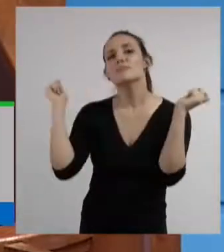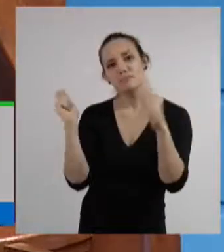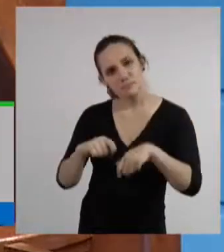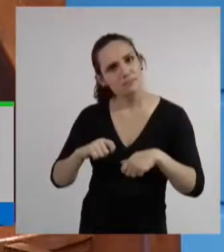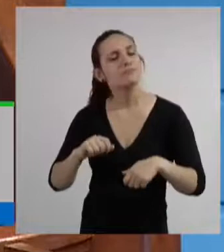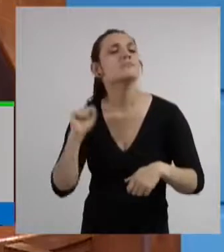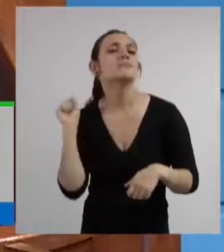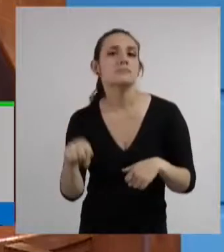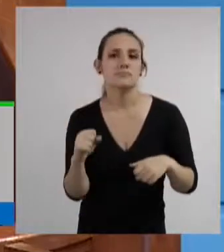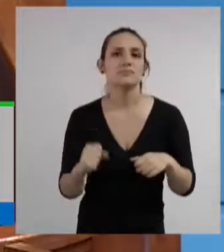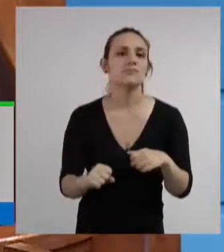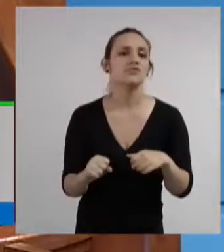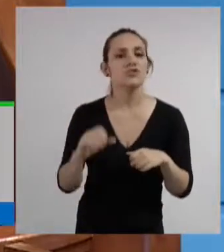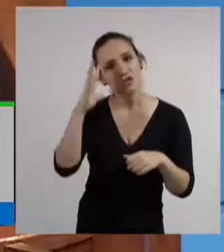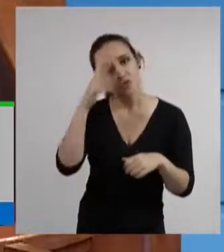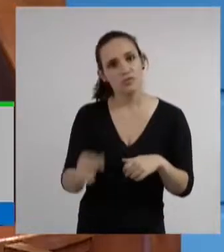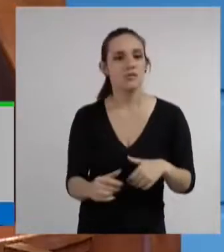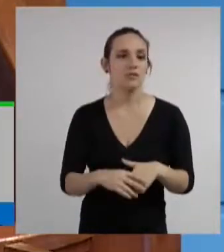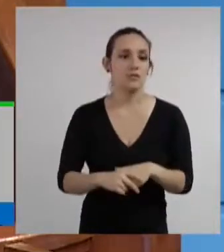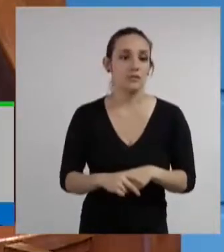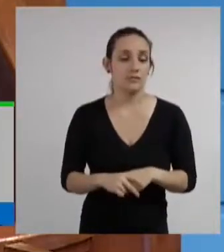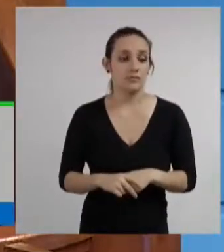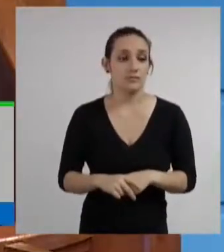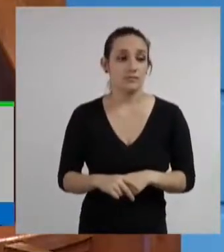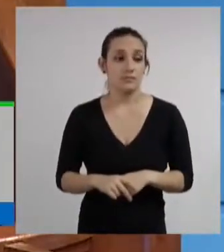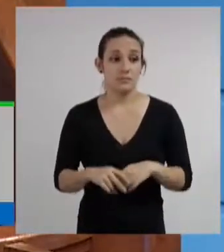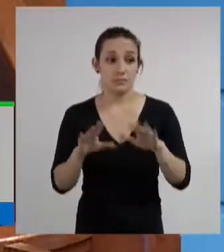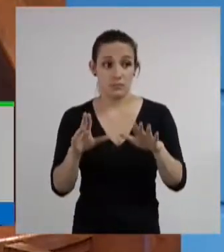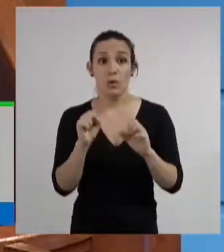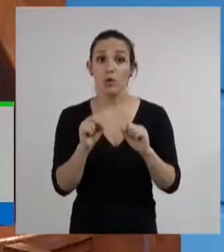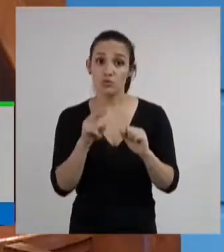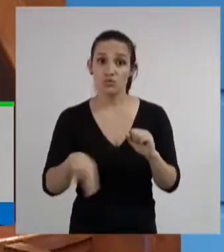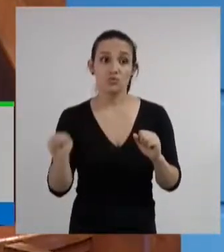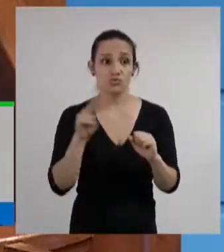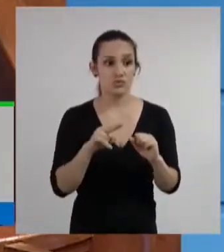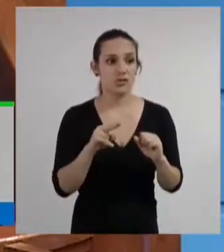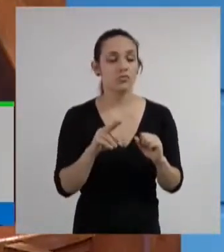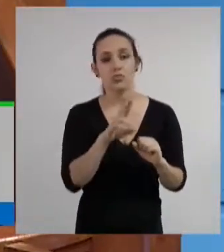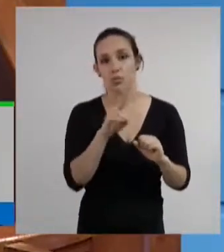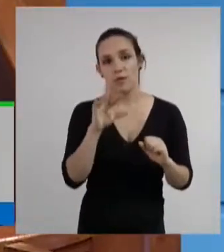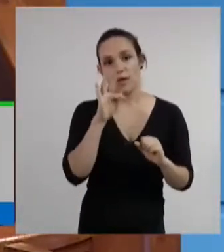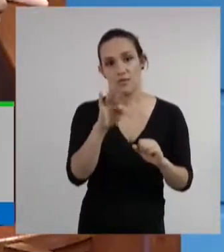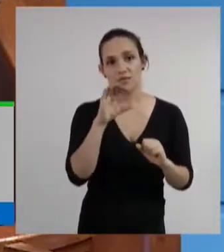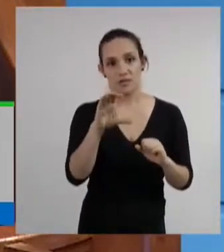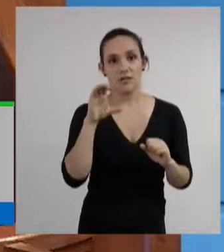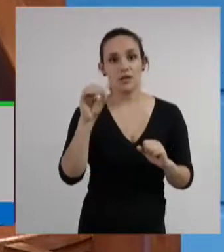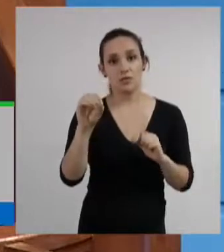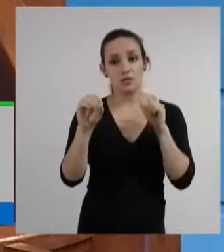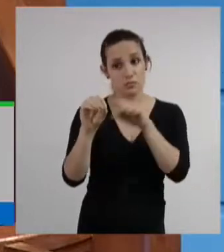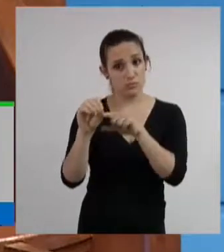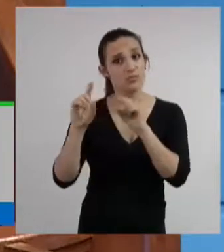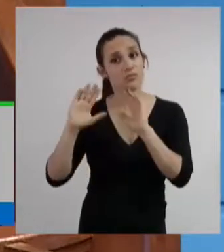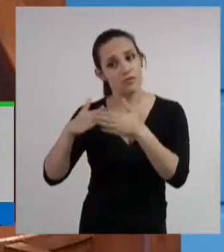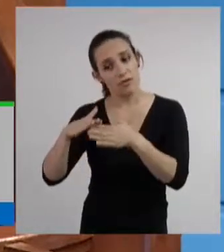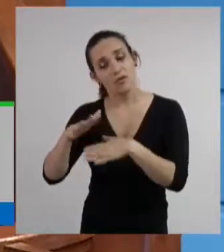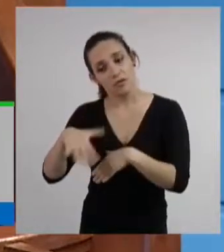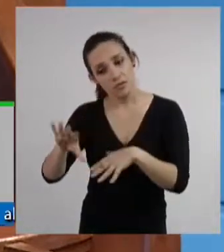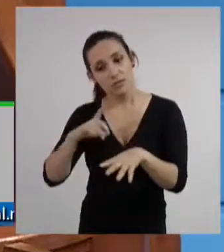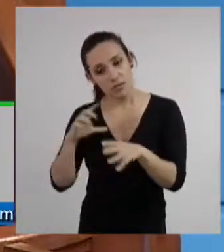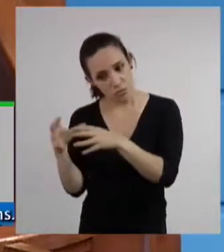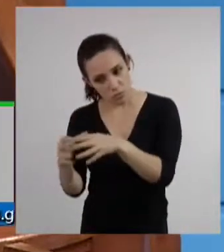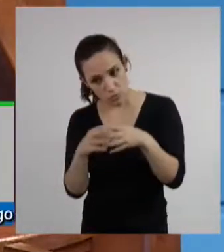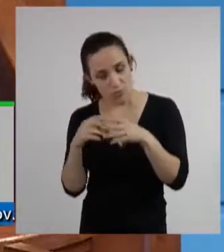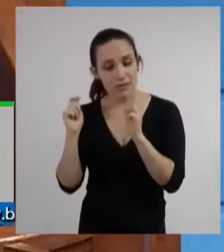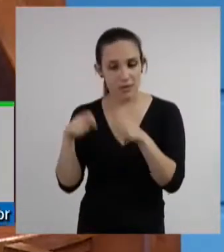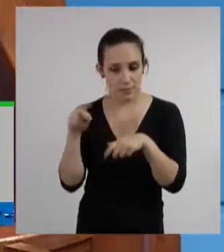Enel. E, repito, nos fundos constitucionais, o FCO tem a sua especificidade, o FNE